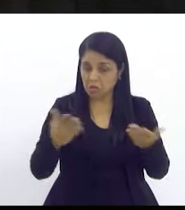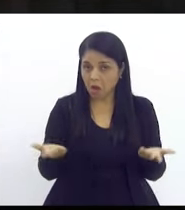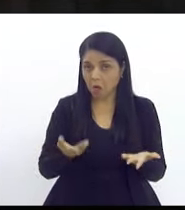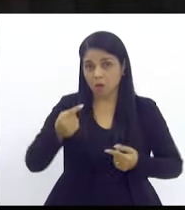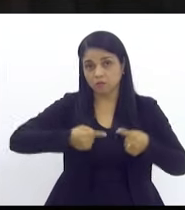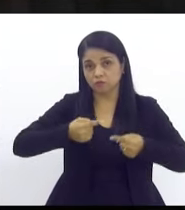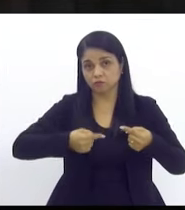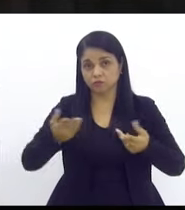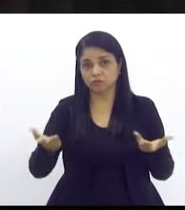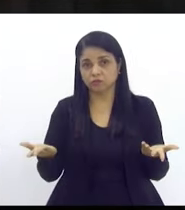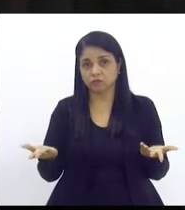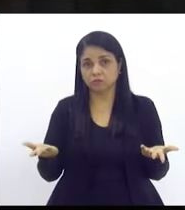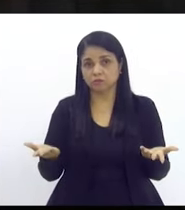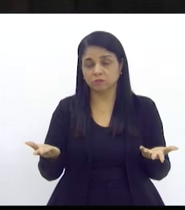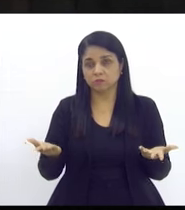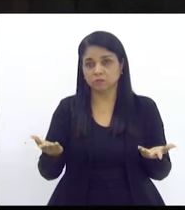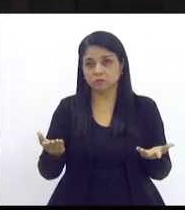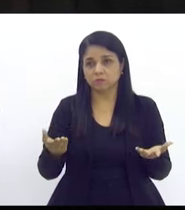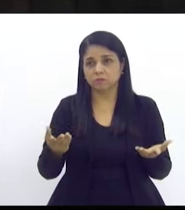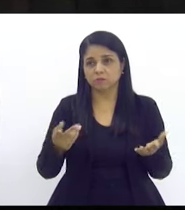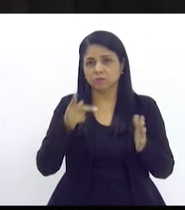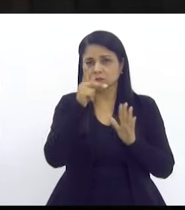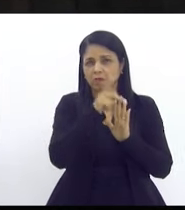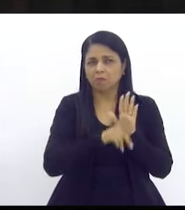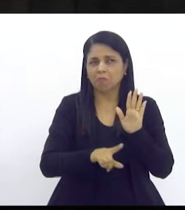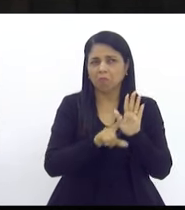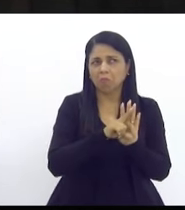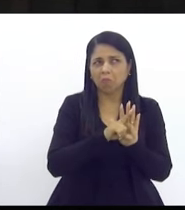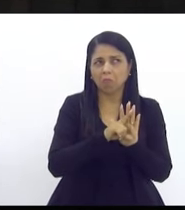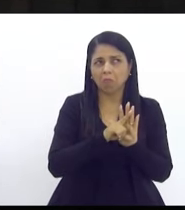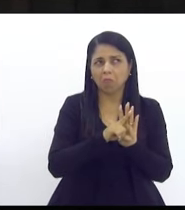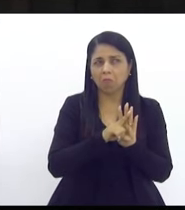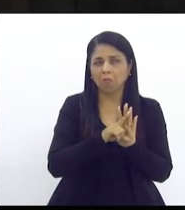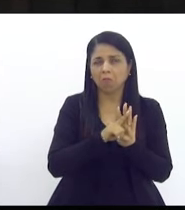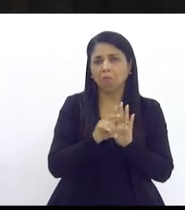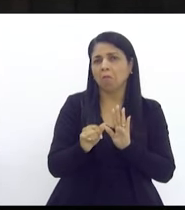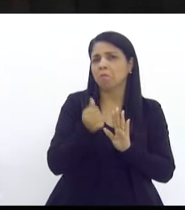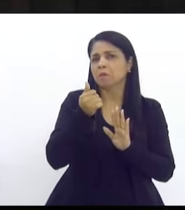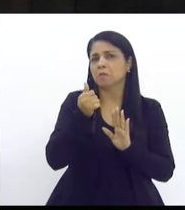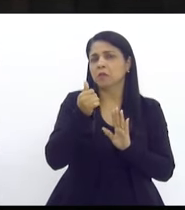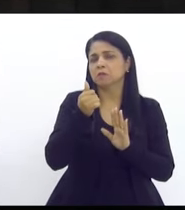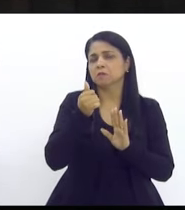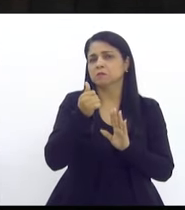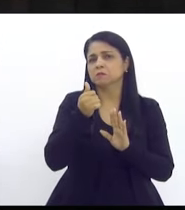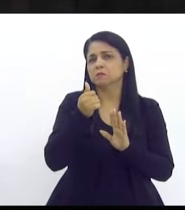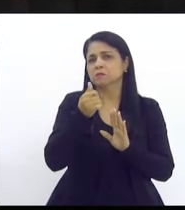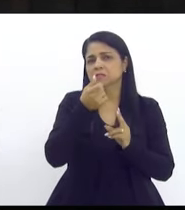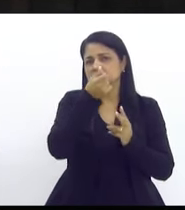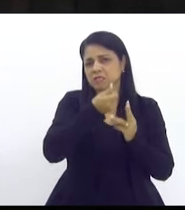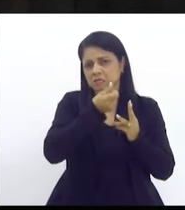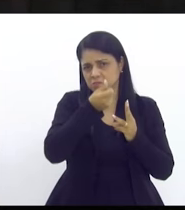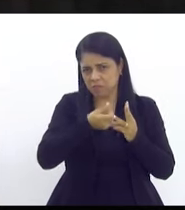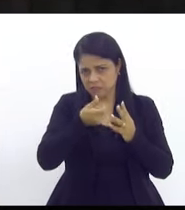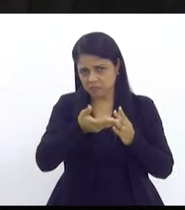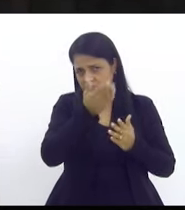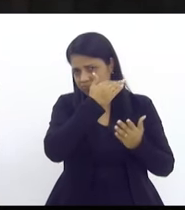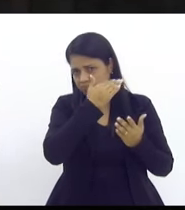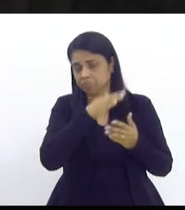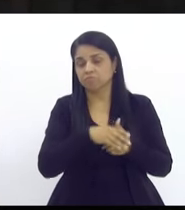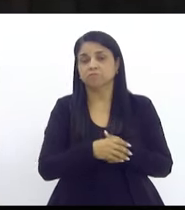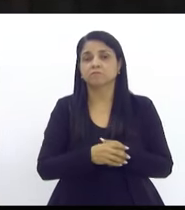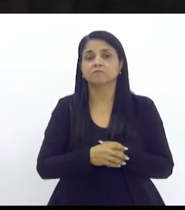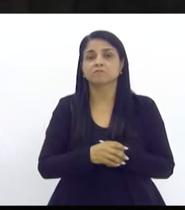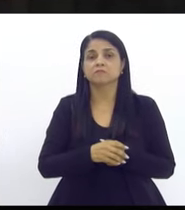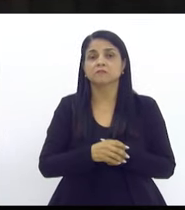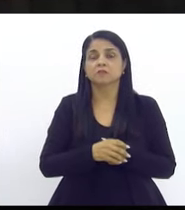O projeto está na... Eu, se salvo erro de memória, apresentei ainda no primeiro semestre. E as notas